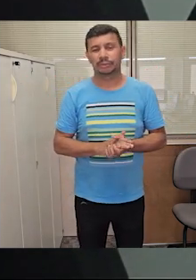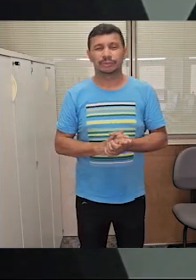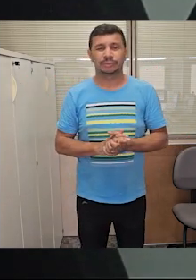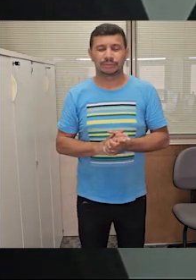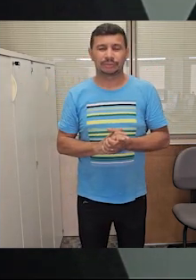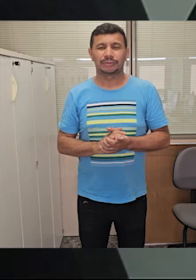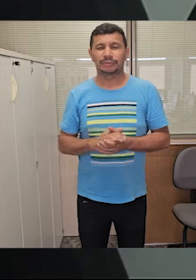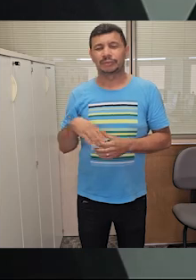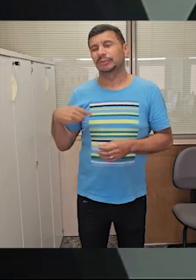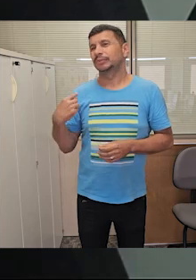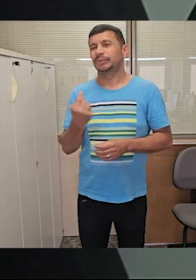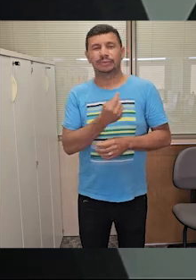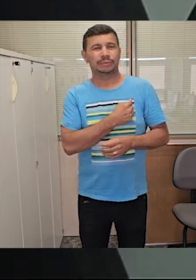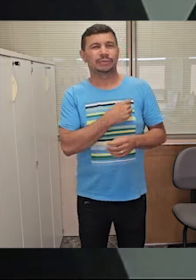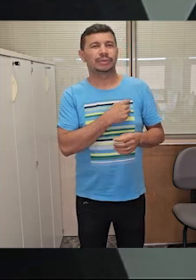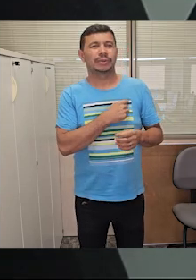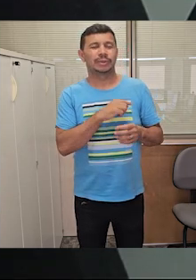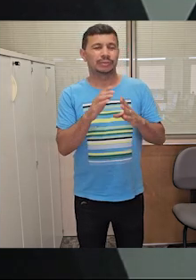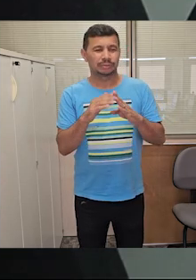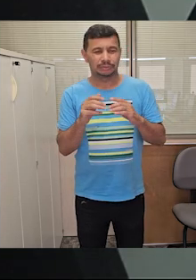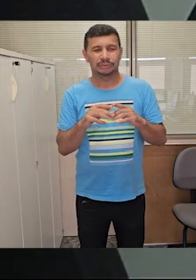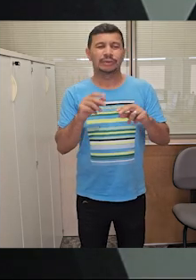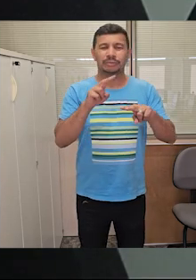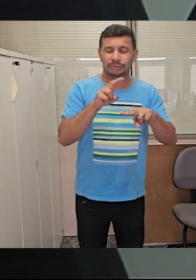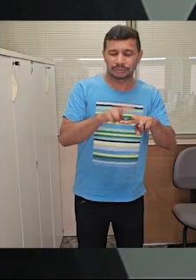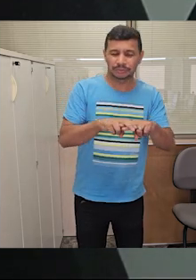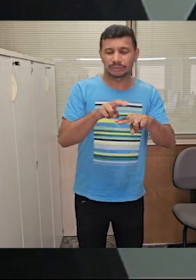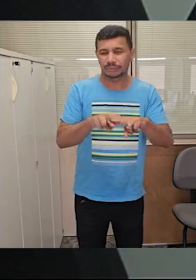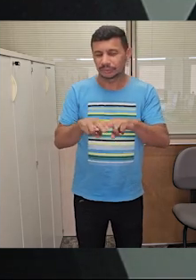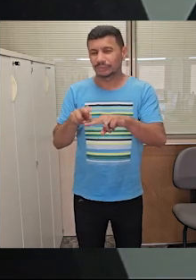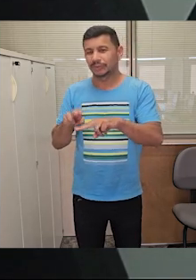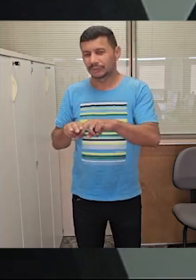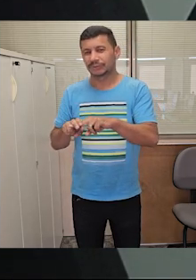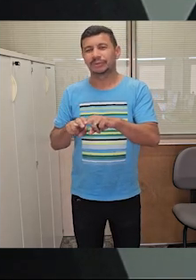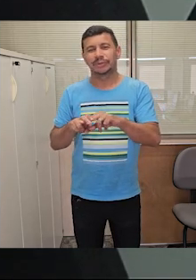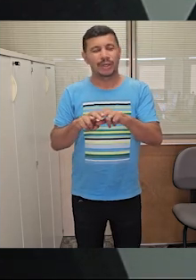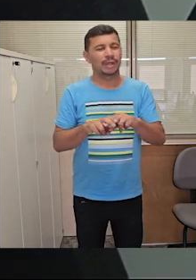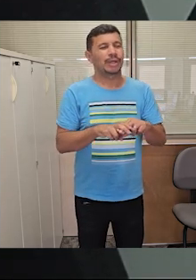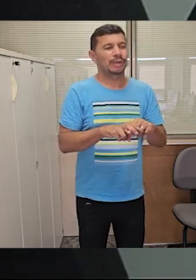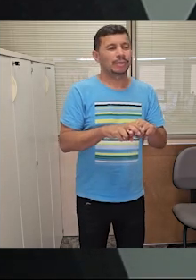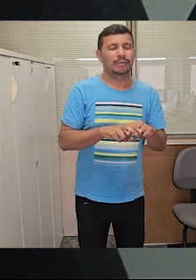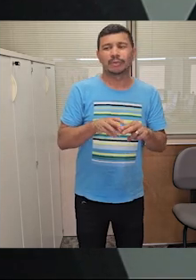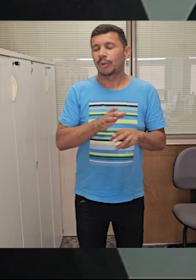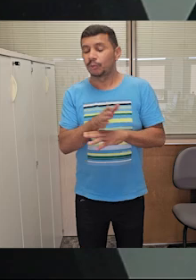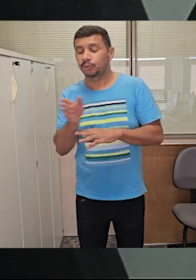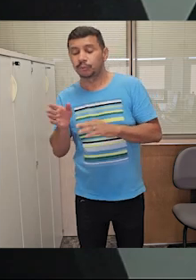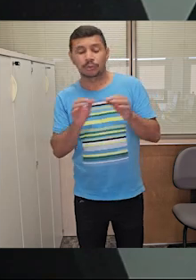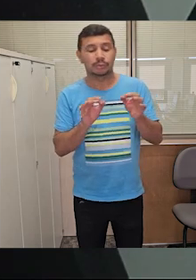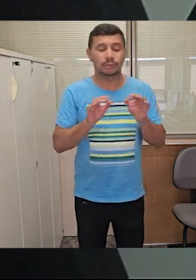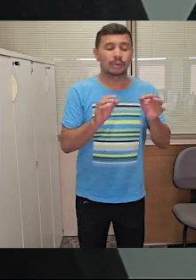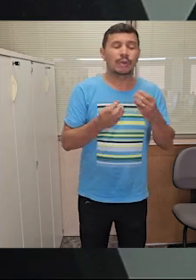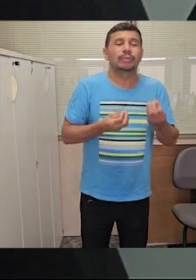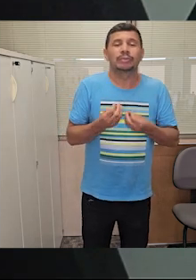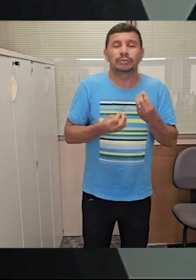Bom, a gente pediu então para todo mundo sentar no chão, né? E eu saí para ver se encontrava alguma forma